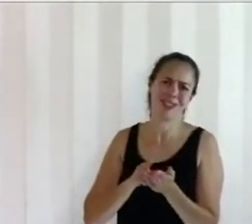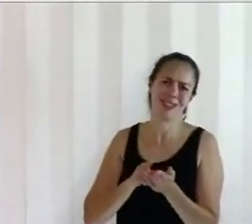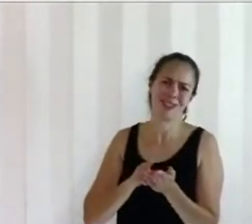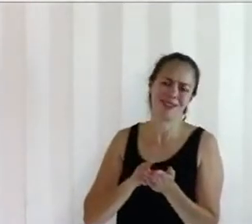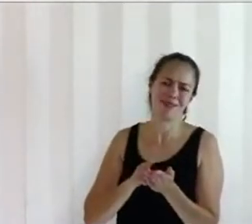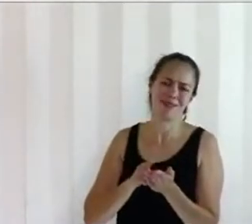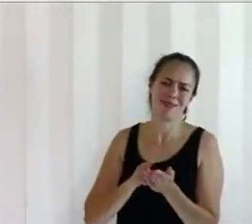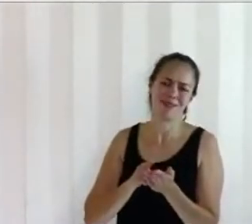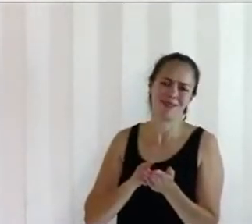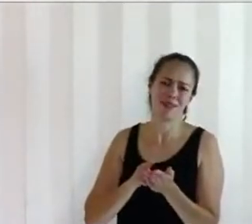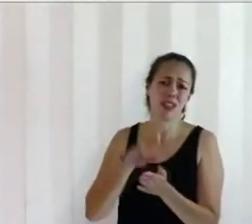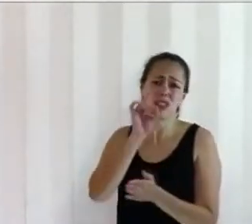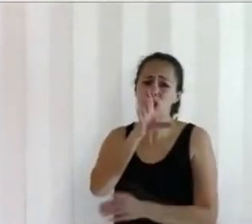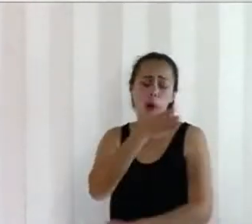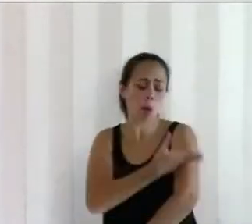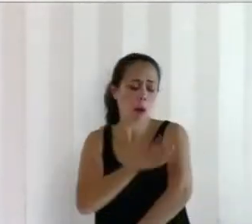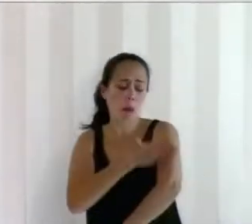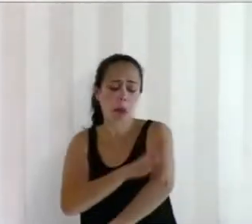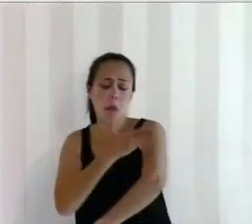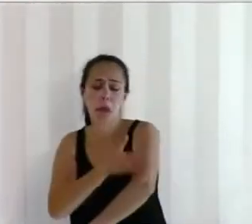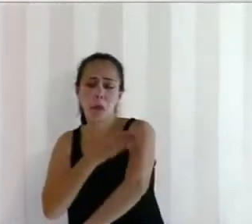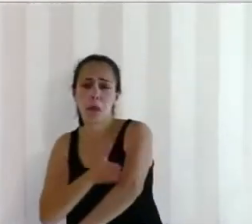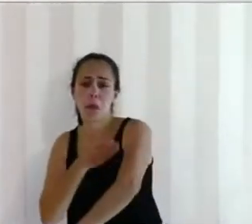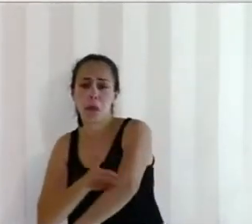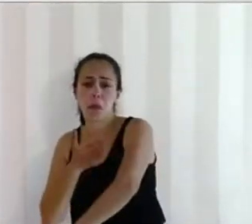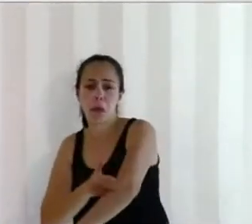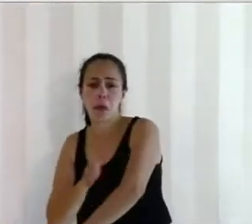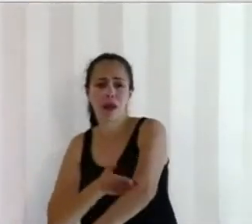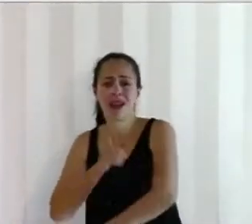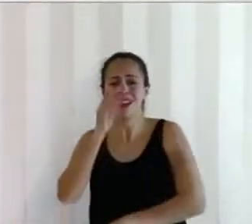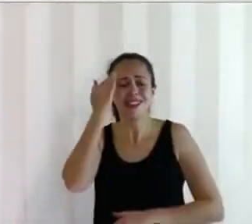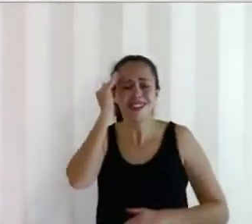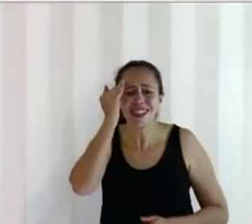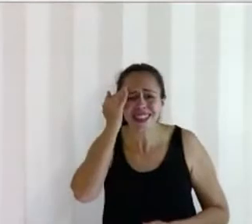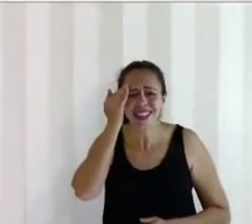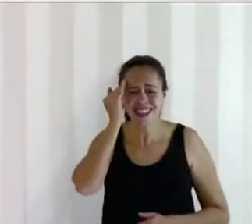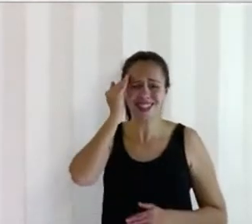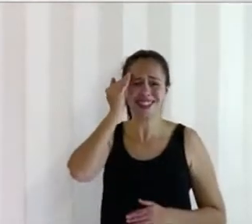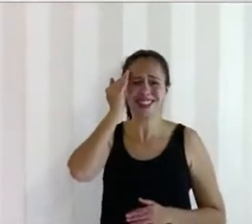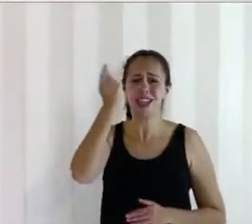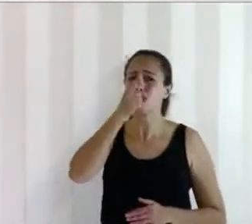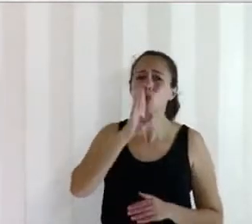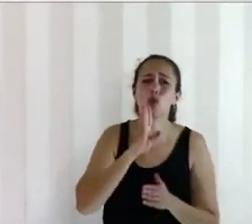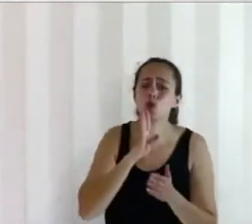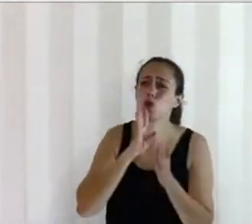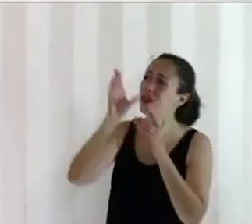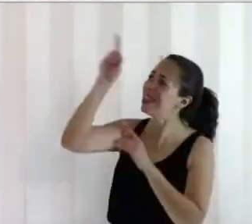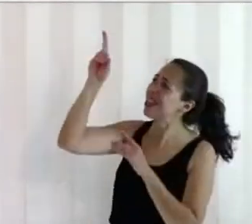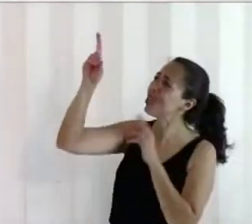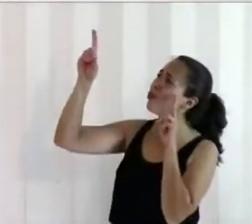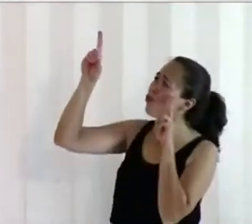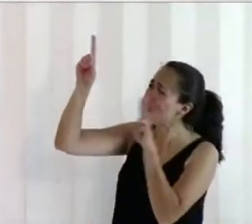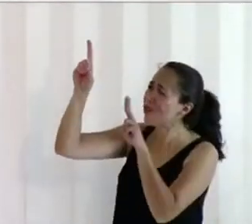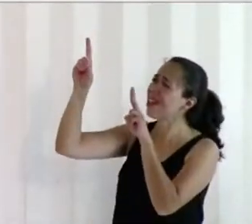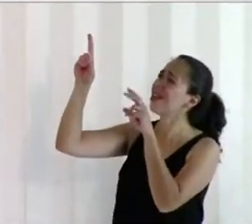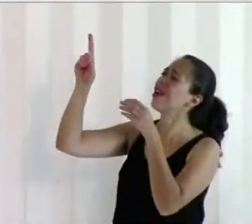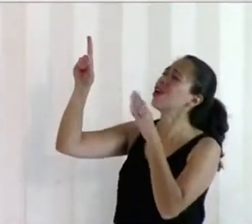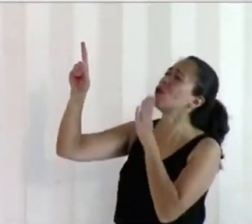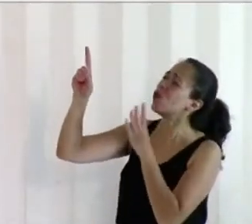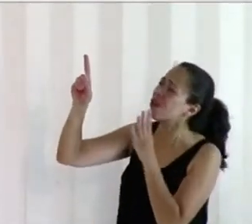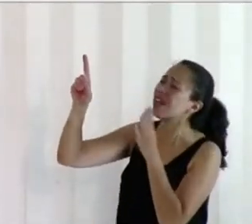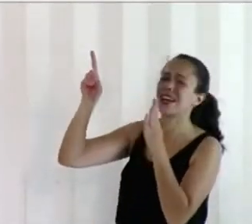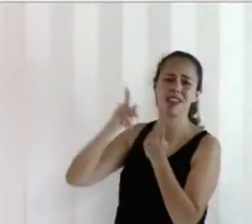assim. Isso não é lei. O Senhor Jesus não tem compromisso com esse tipo de normas e regras. O que é